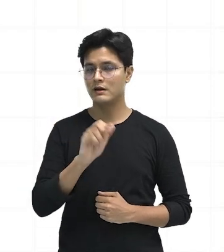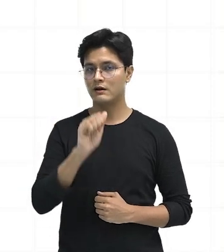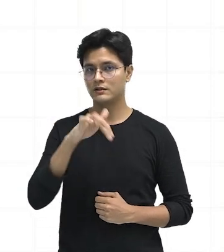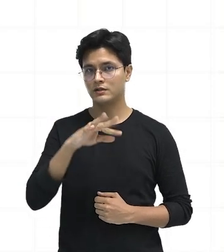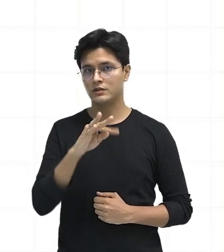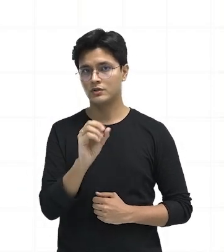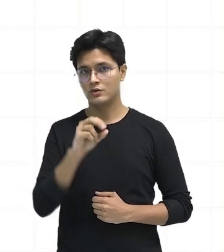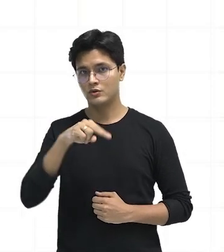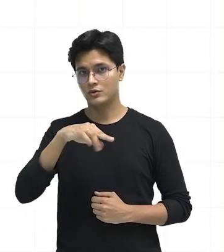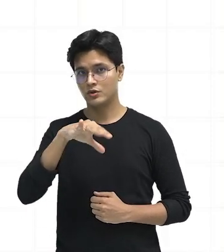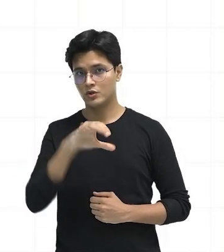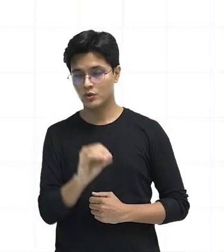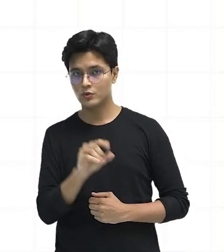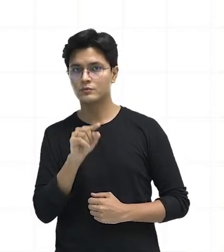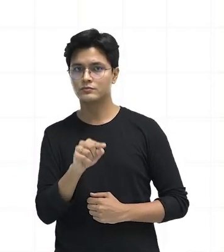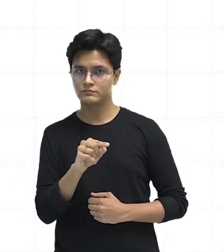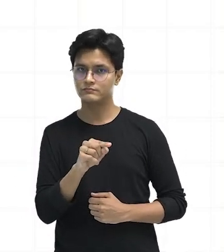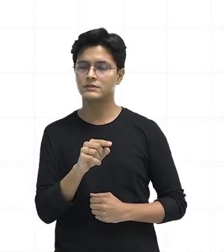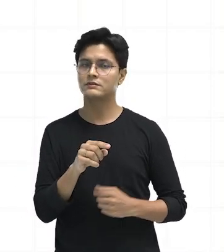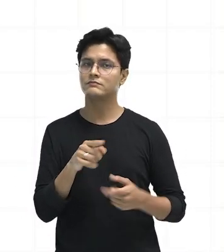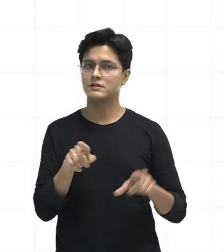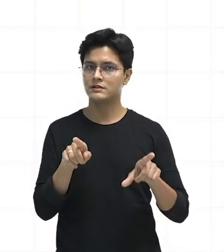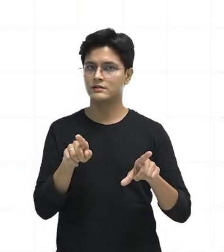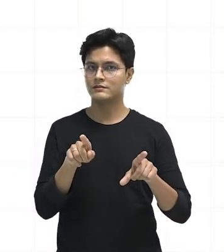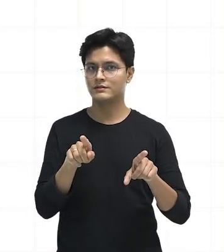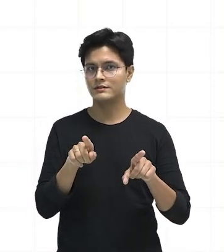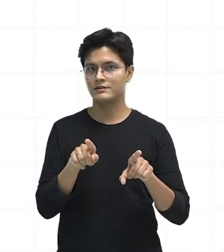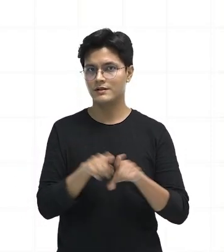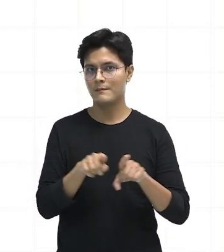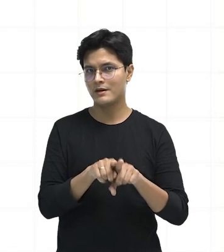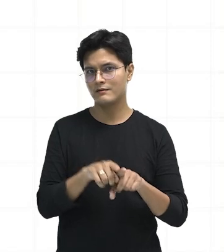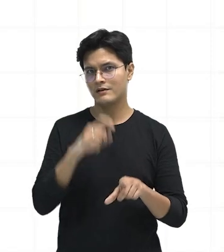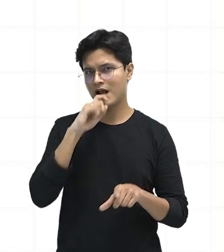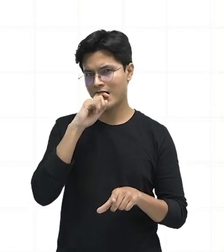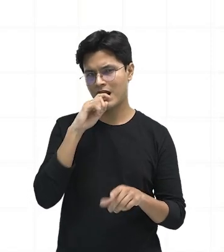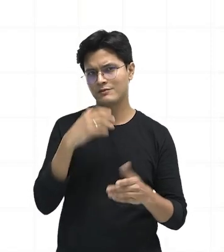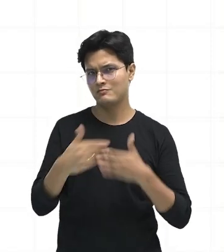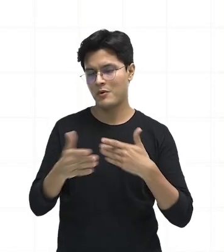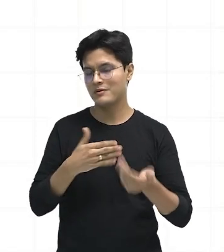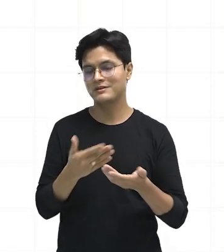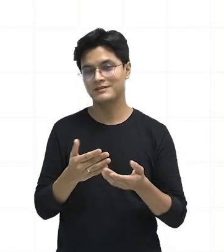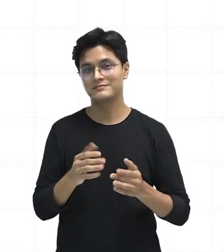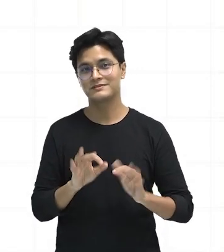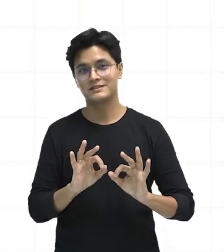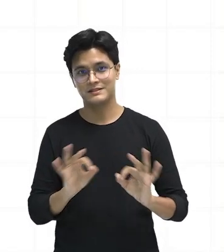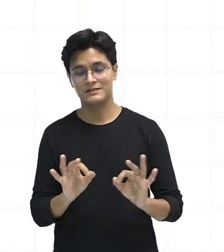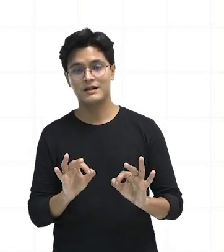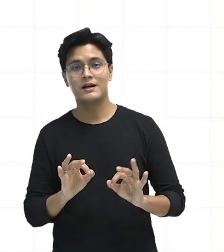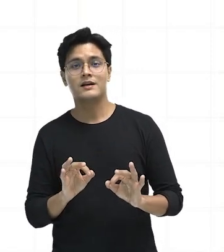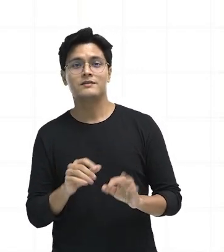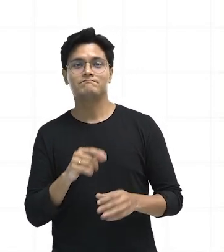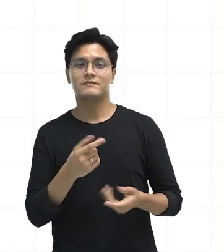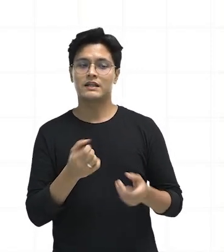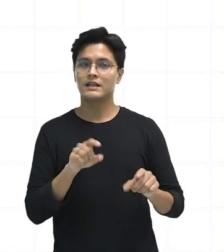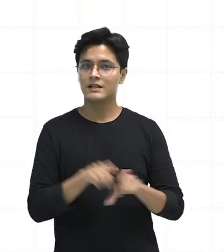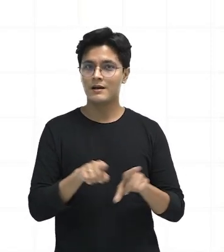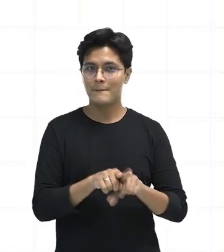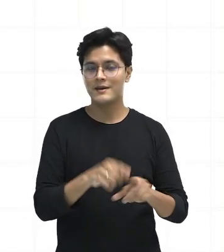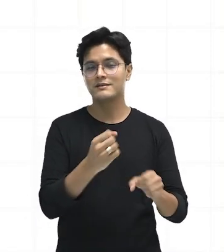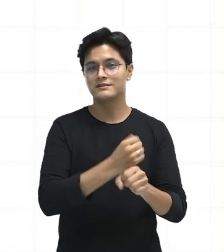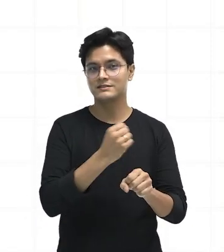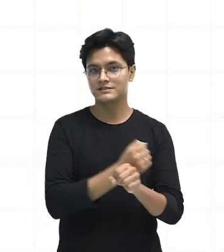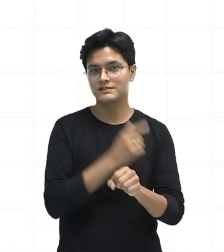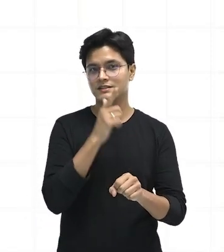seguinte, ele decidiu também, por inveja, tanto faz, construir uma piscina com a mesma largura e